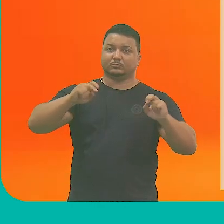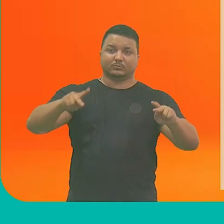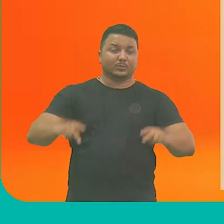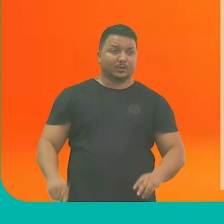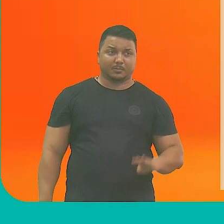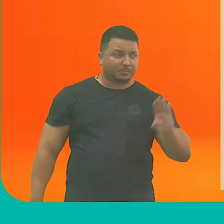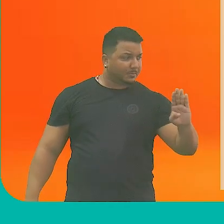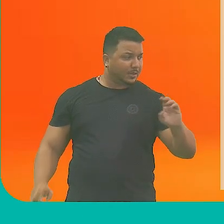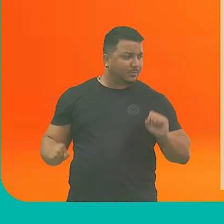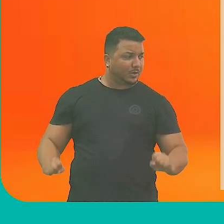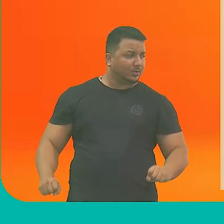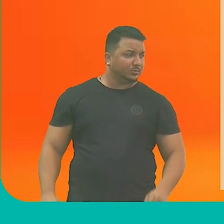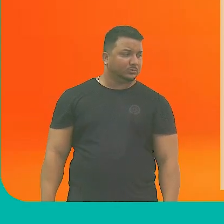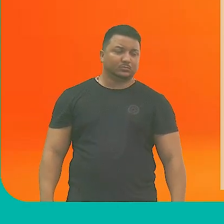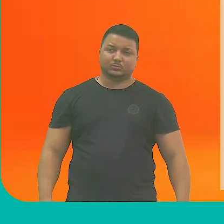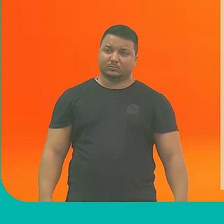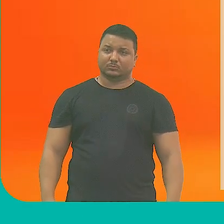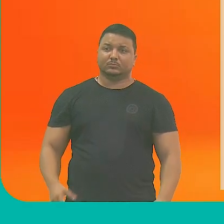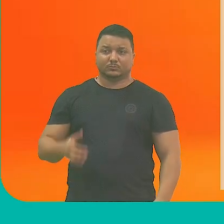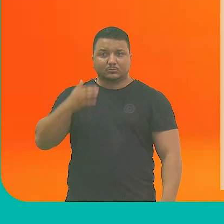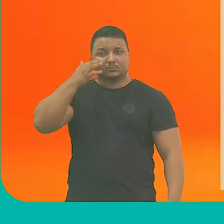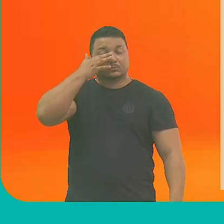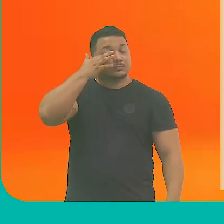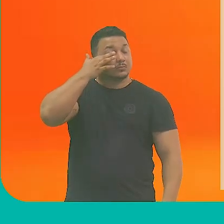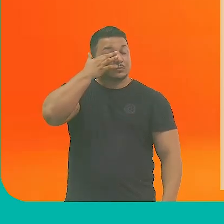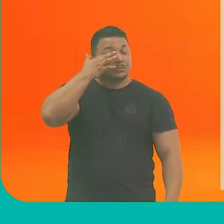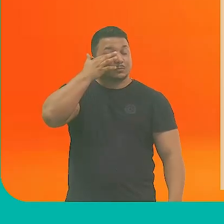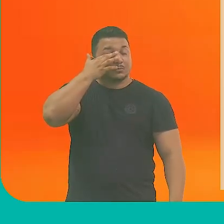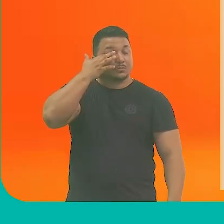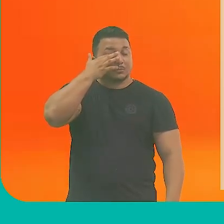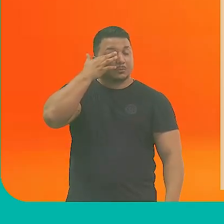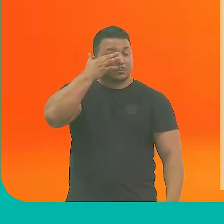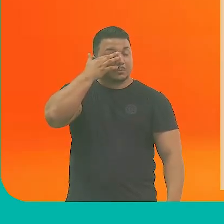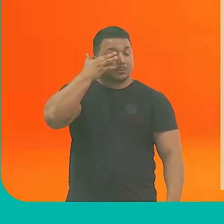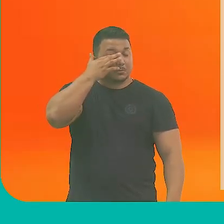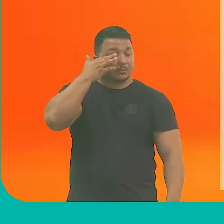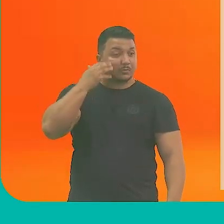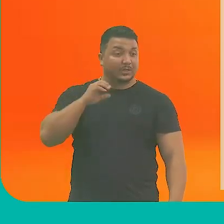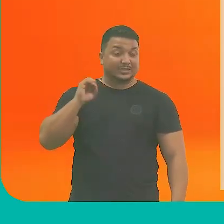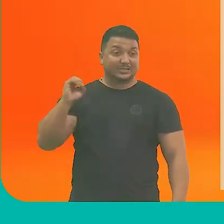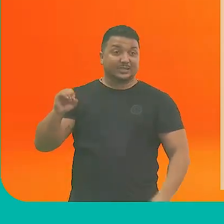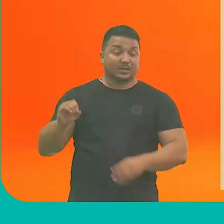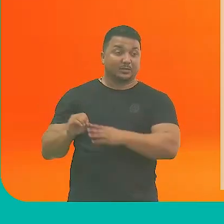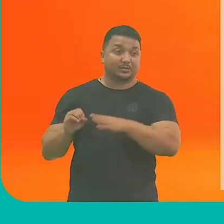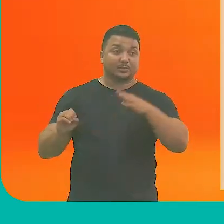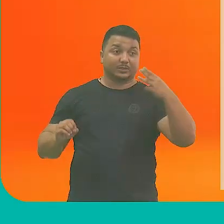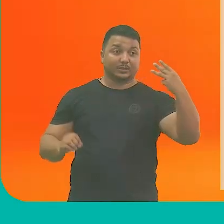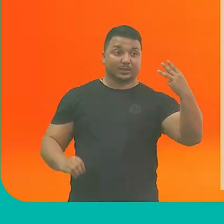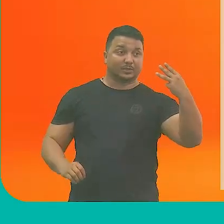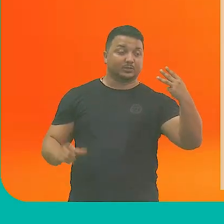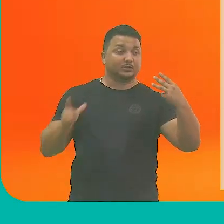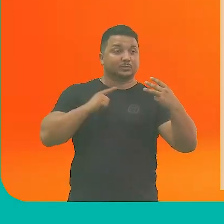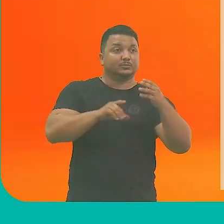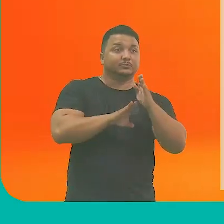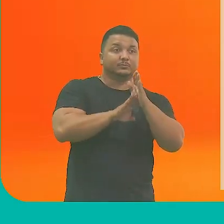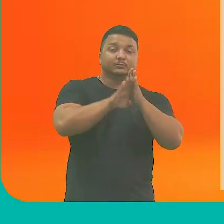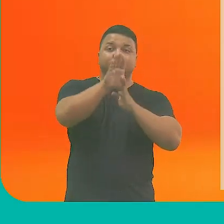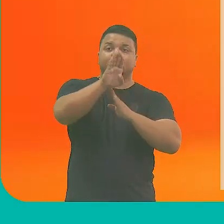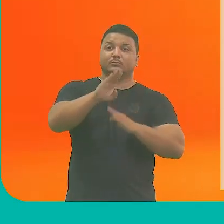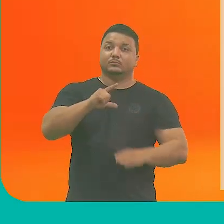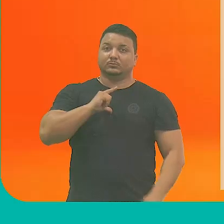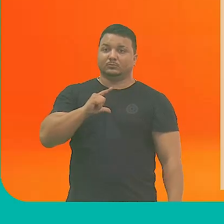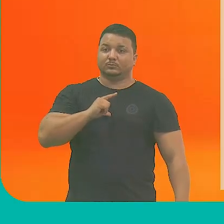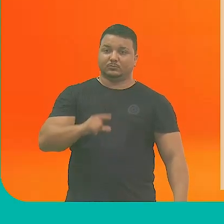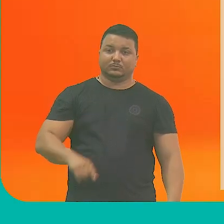ser o item B? Pode, não pode? De 0 até 3, ela cresce